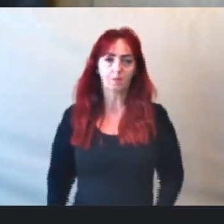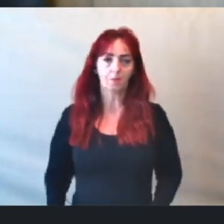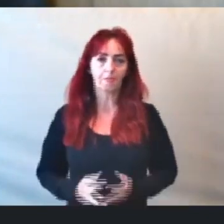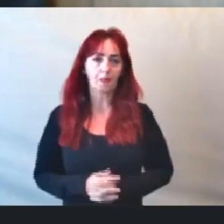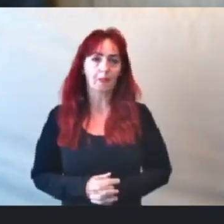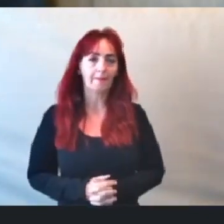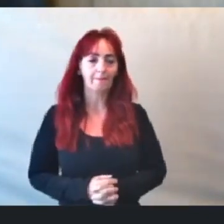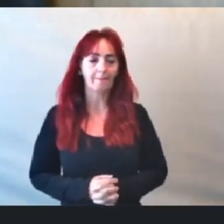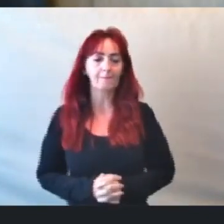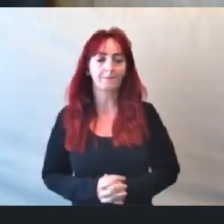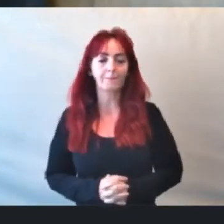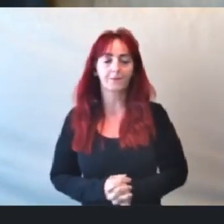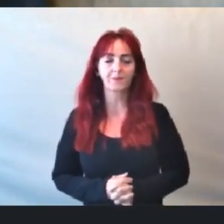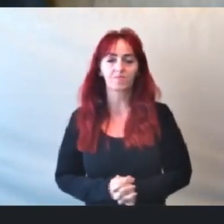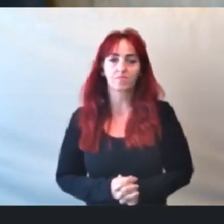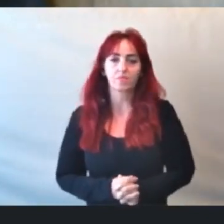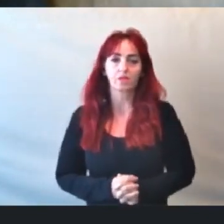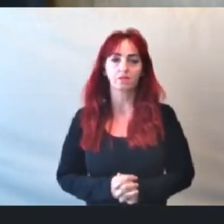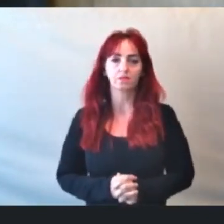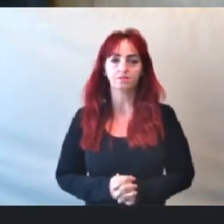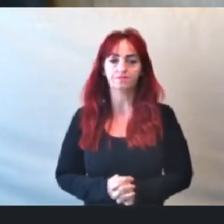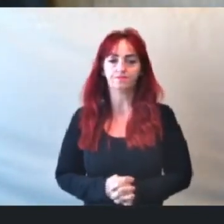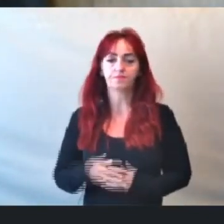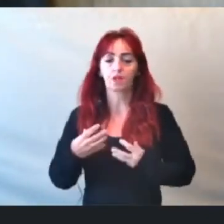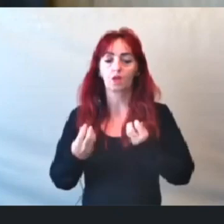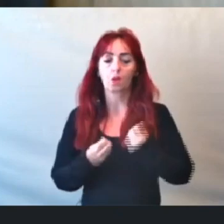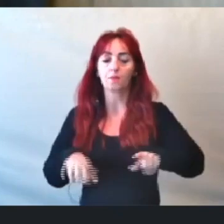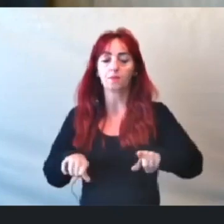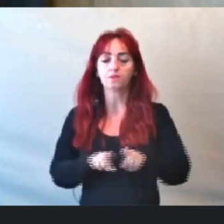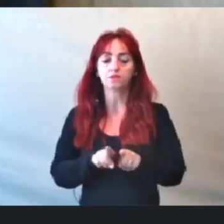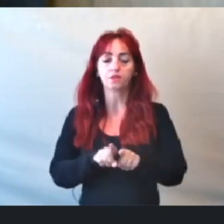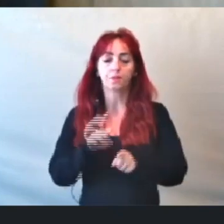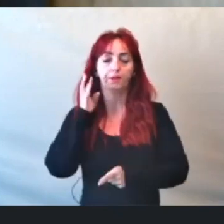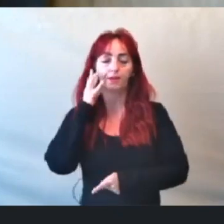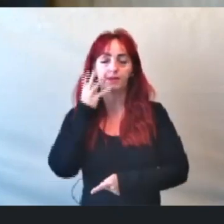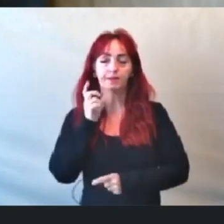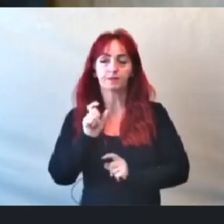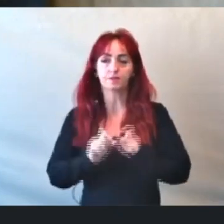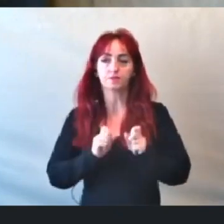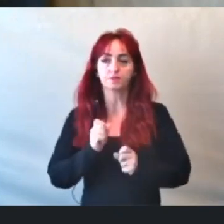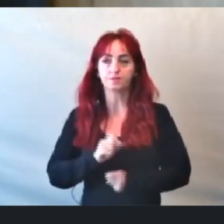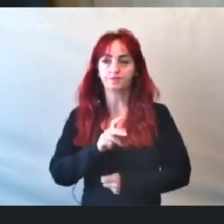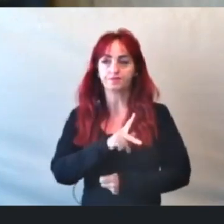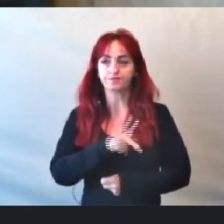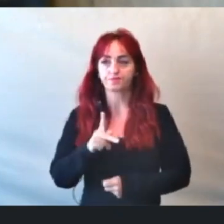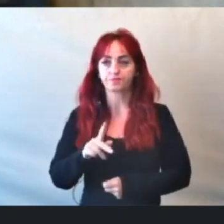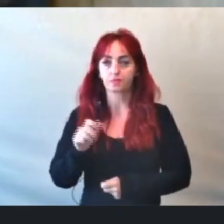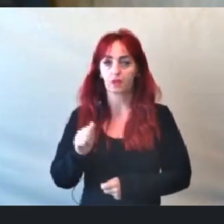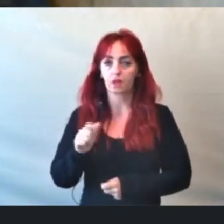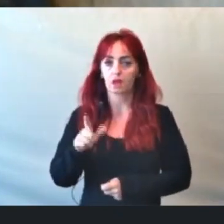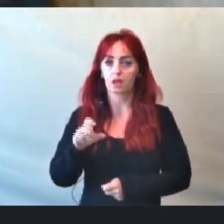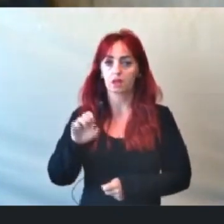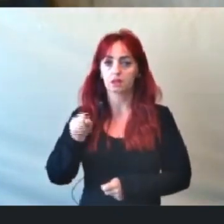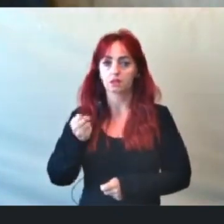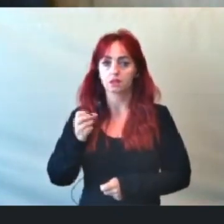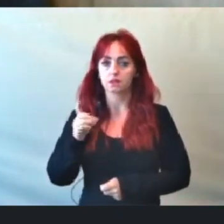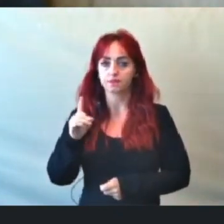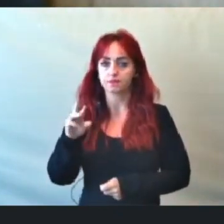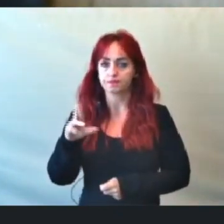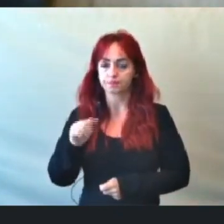E como também acho que a professora Alessandra explicou muito bem, e ela fez o